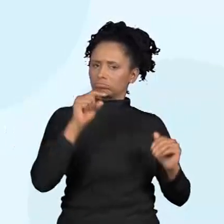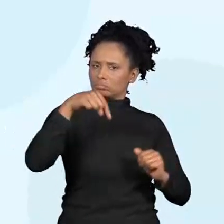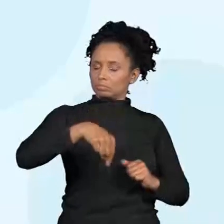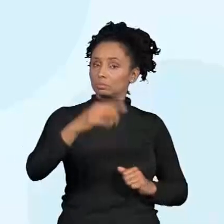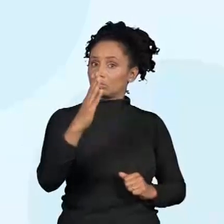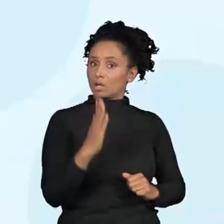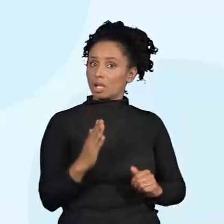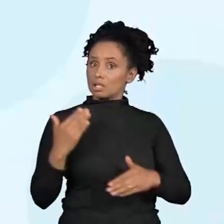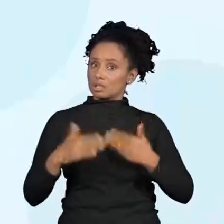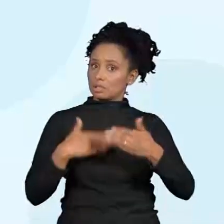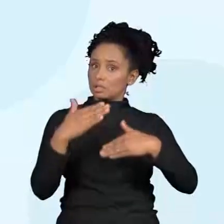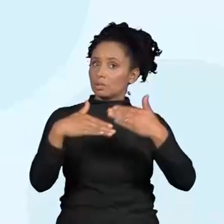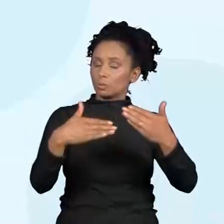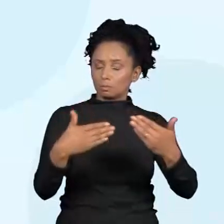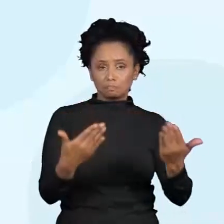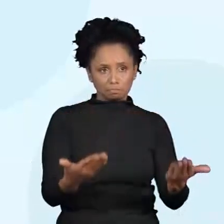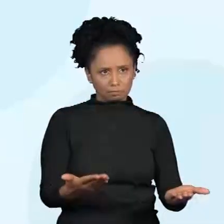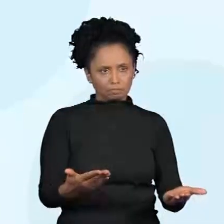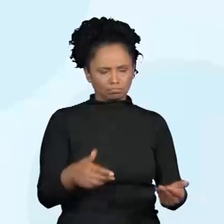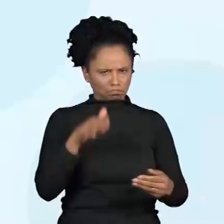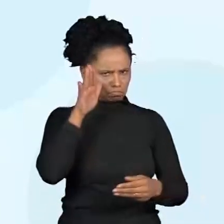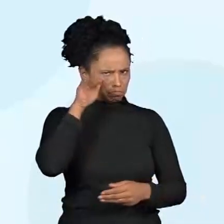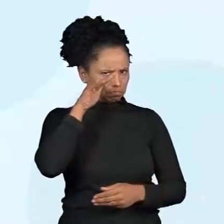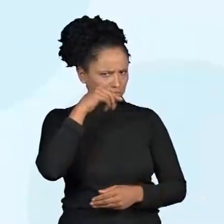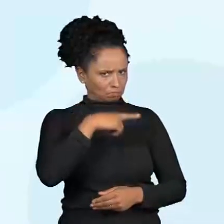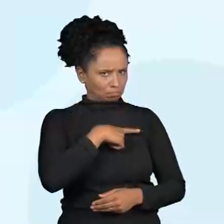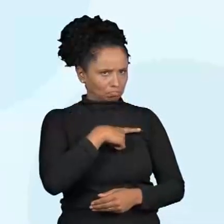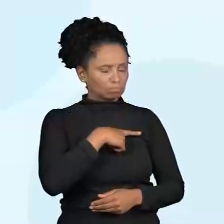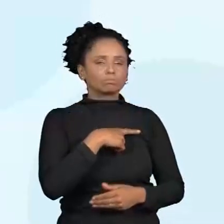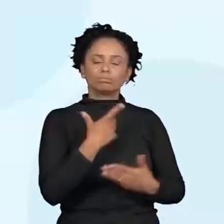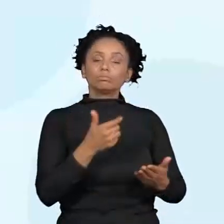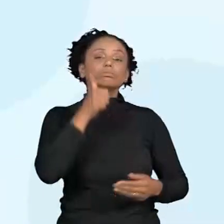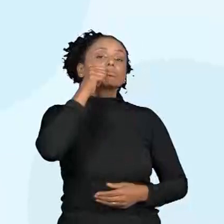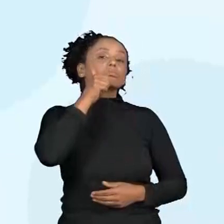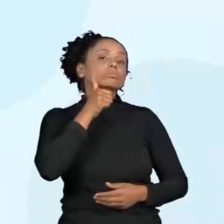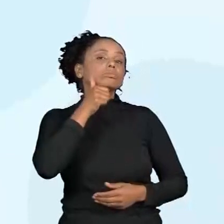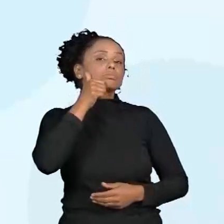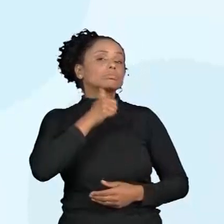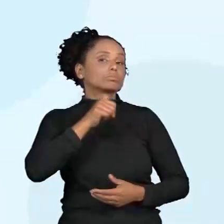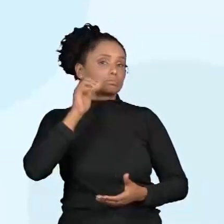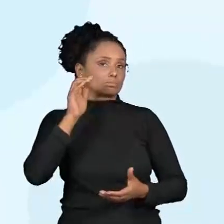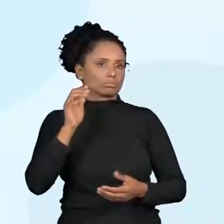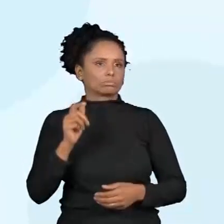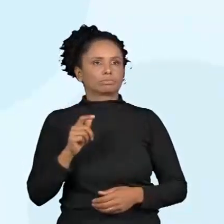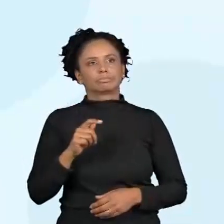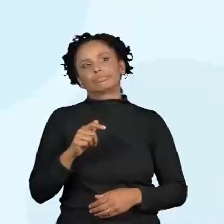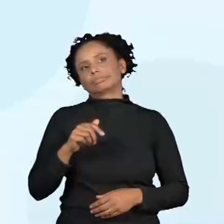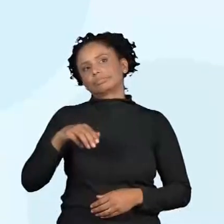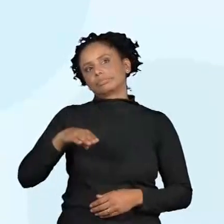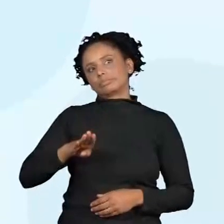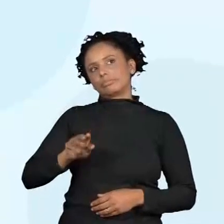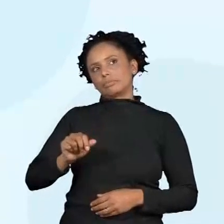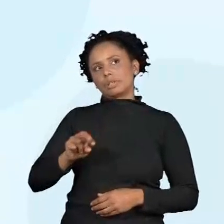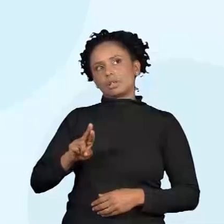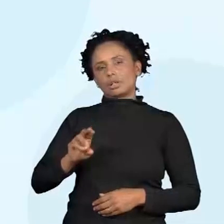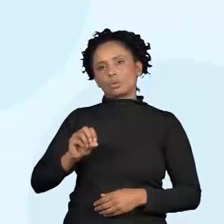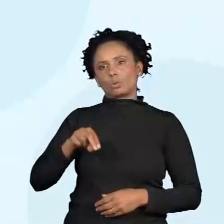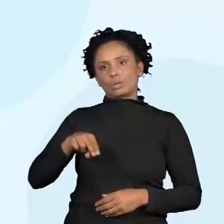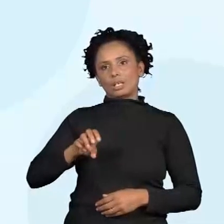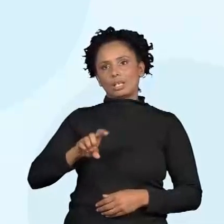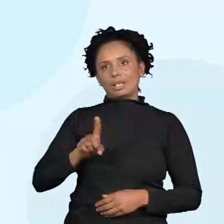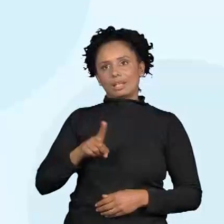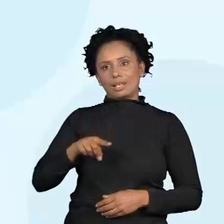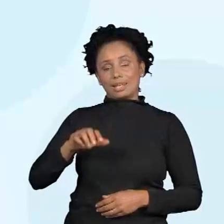desenvolvimento do Brasil. E a gente tem aqui uma curiosidade. A baronesa foi a primeira locomotiva a vapor do